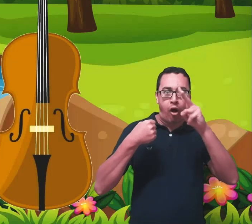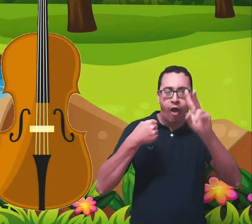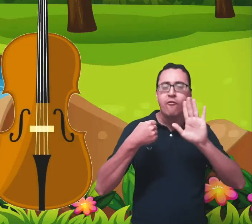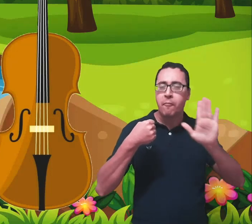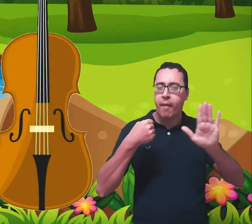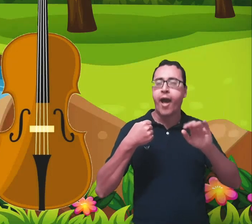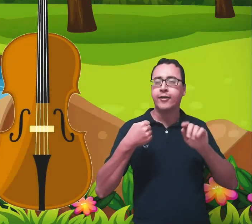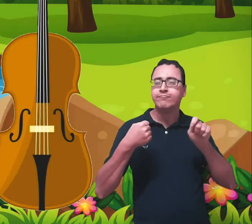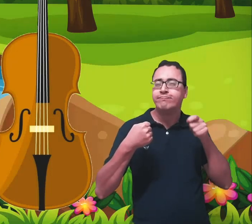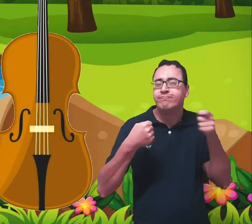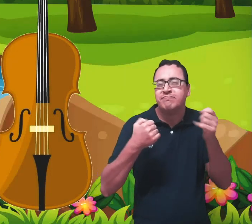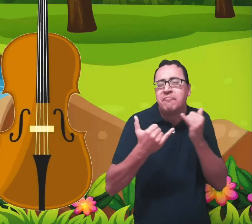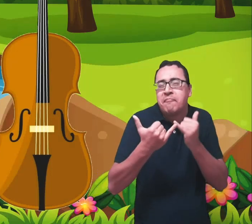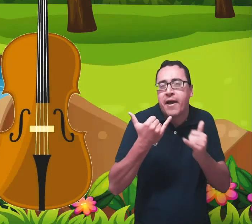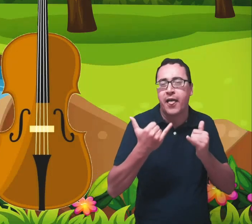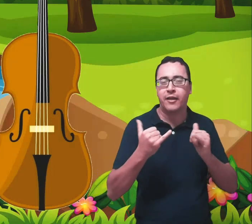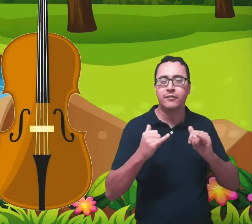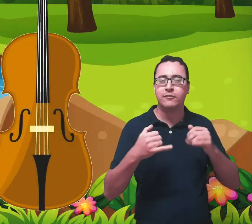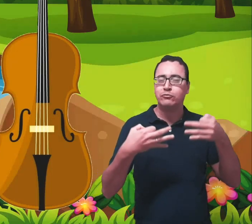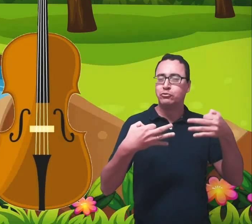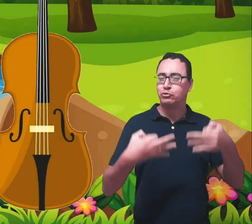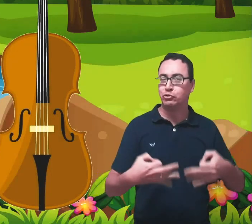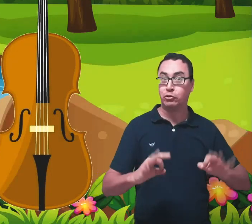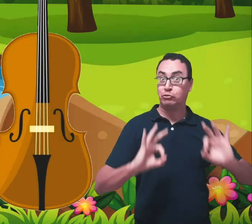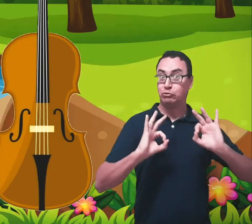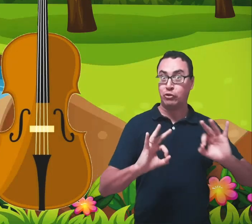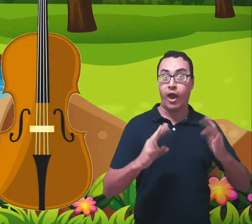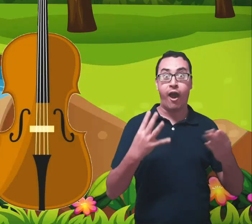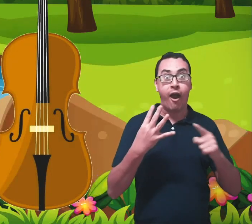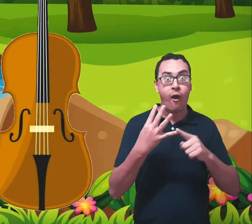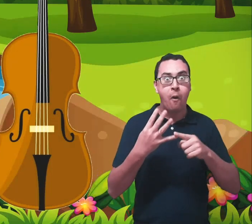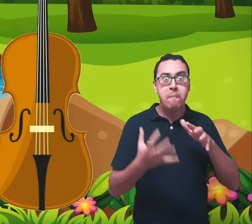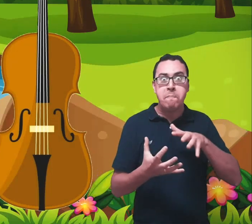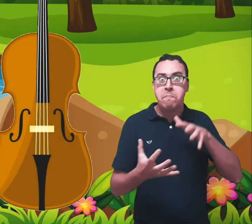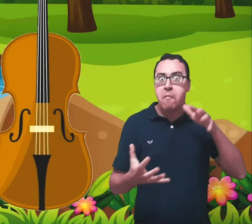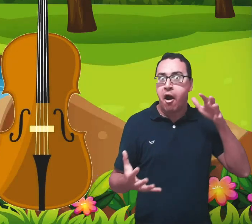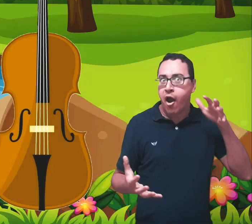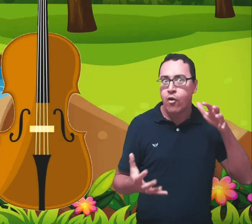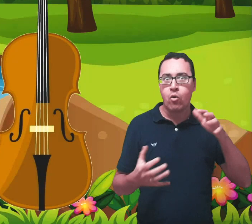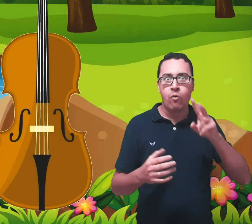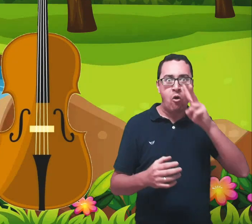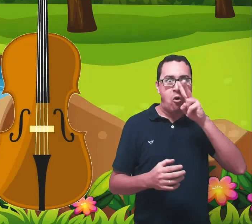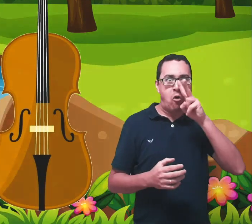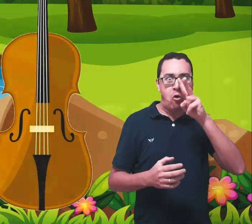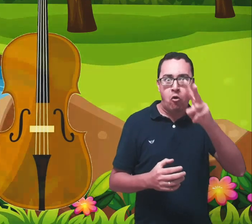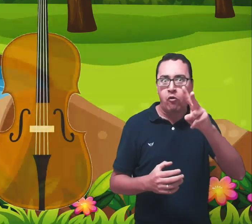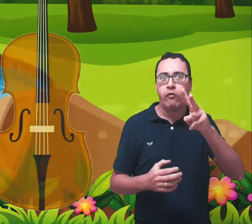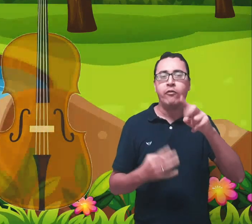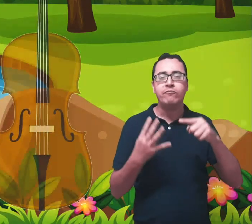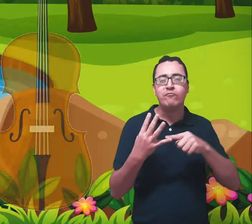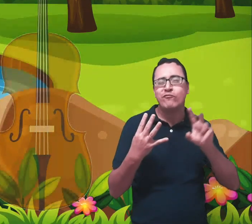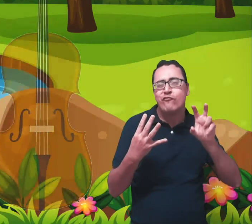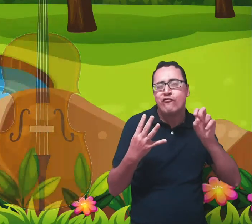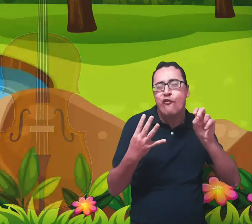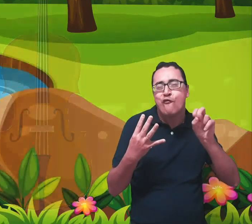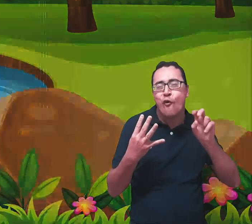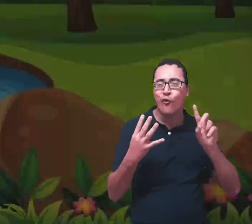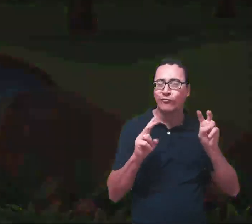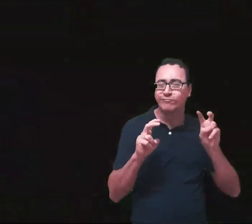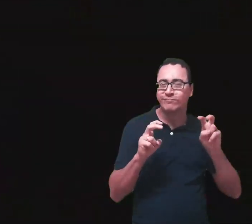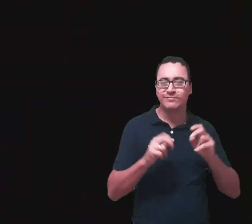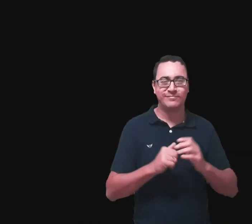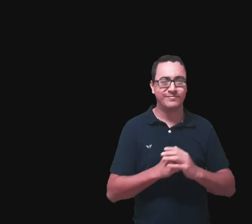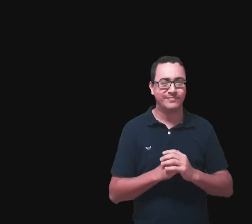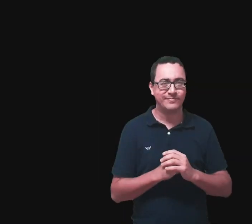e elegante. E não para por aí. Agora vem o maior e mais grave de todos, nosso